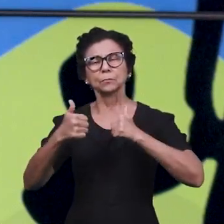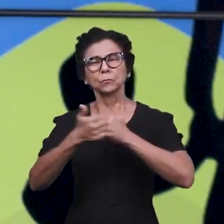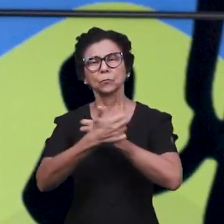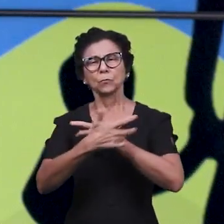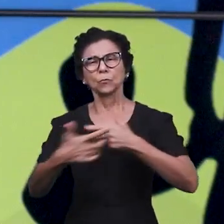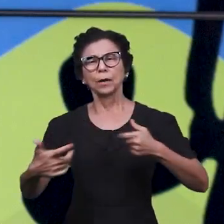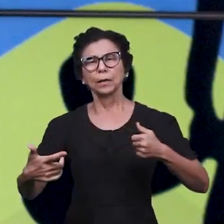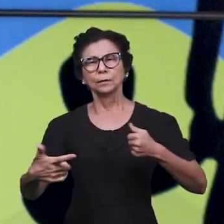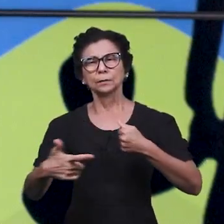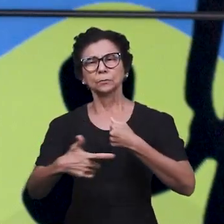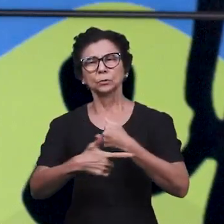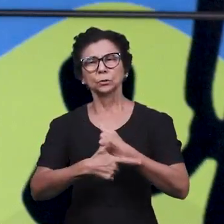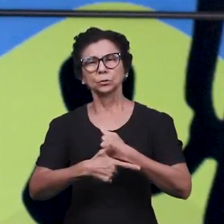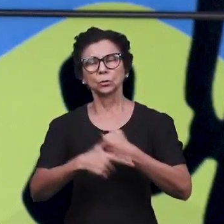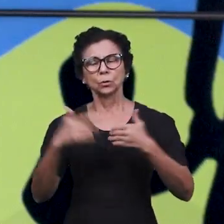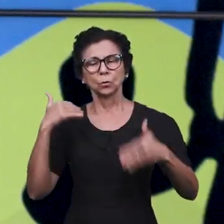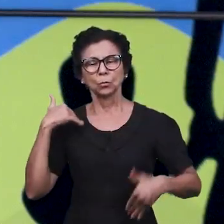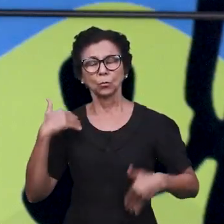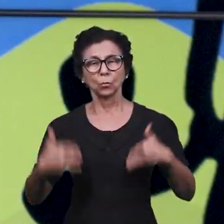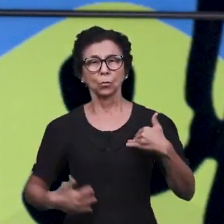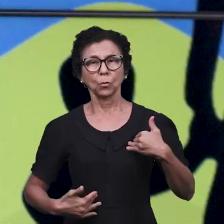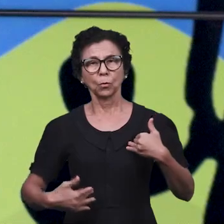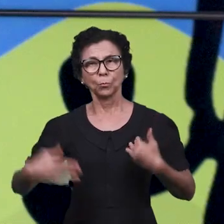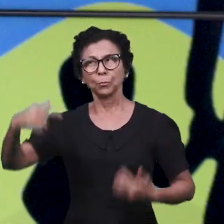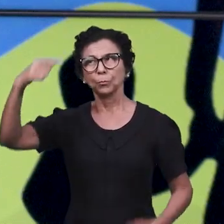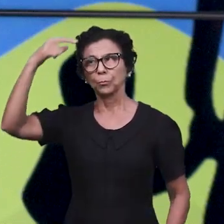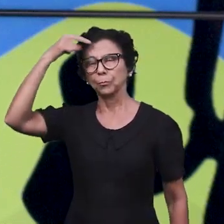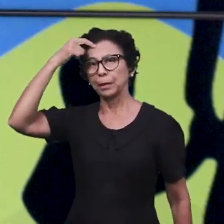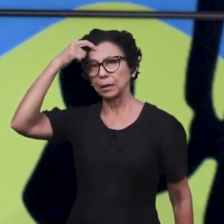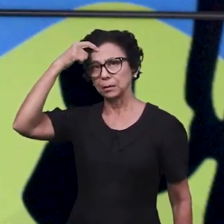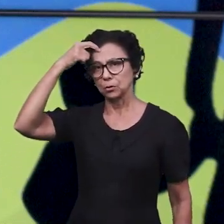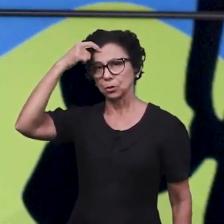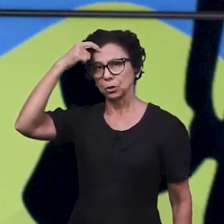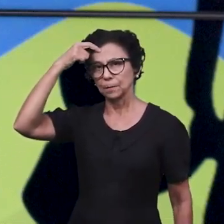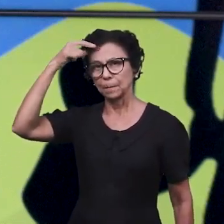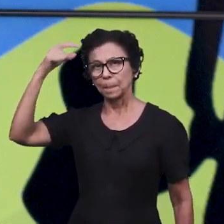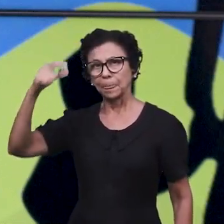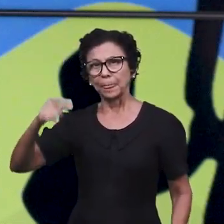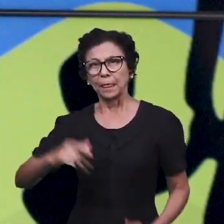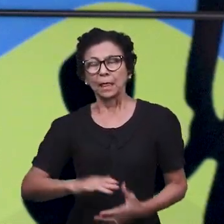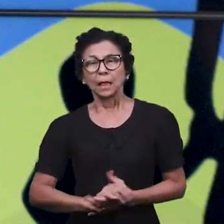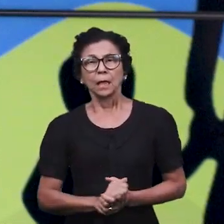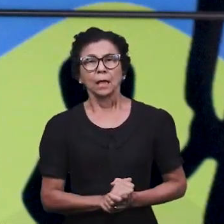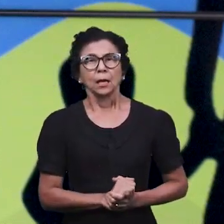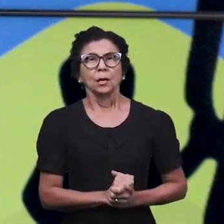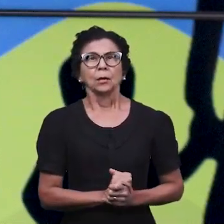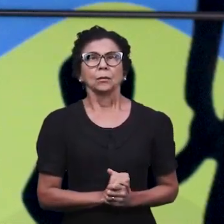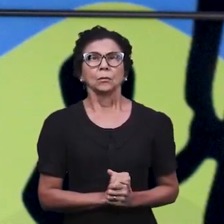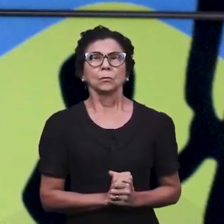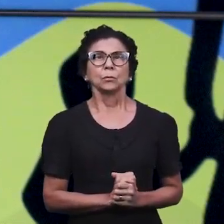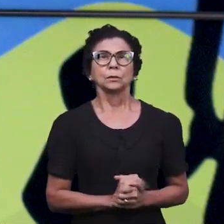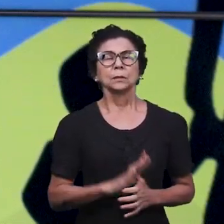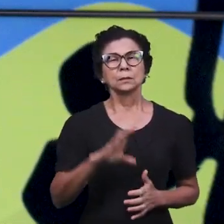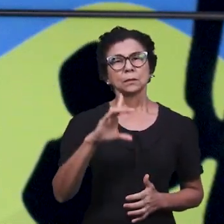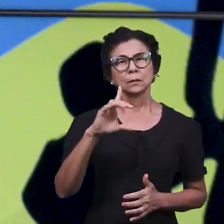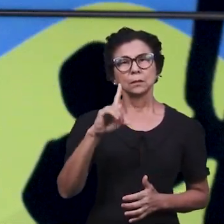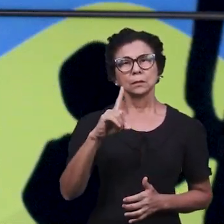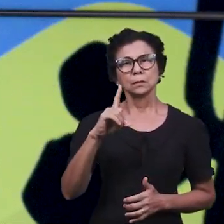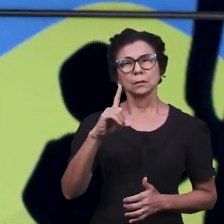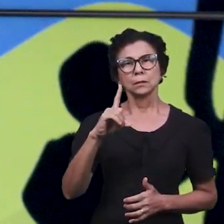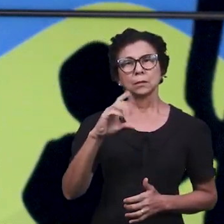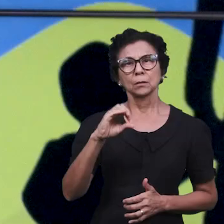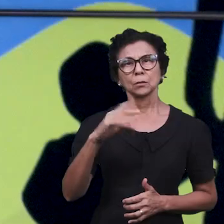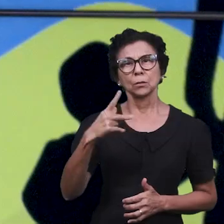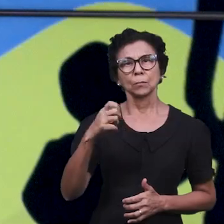funções do corpo e da nossa mente. Então, o que acontece? Quando há esse excesso, ele dificulta o quê?